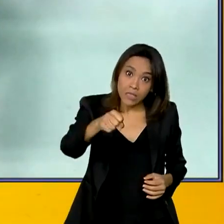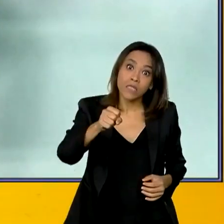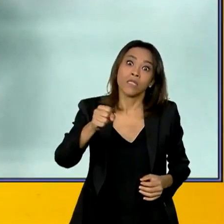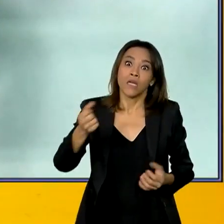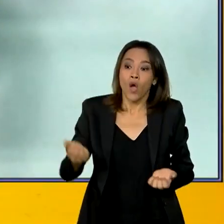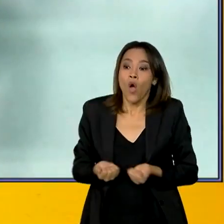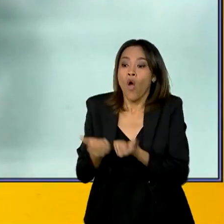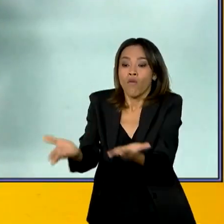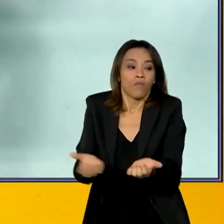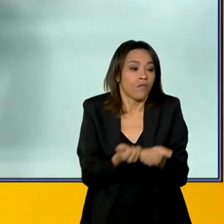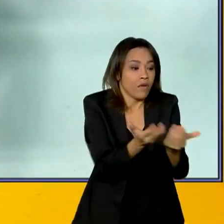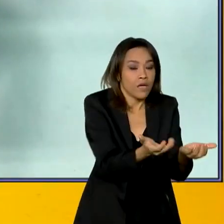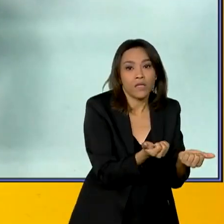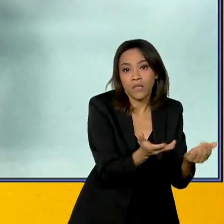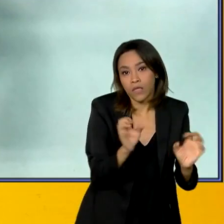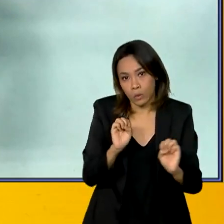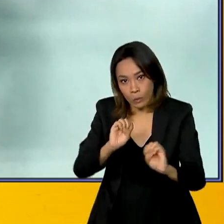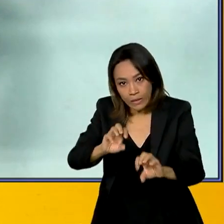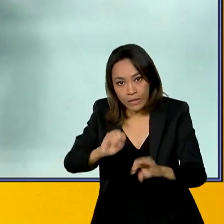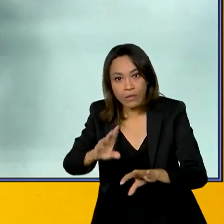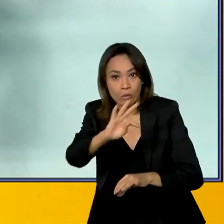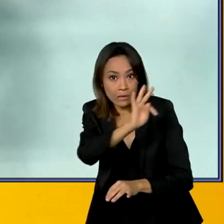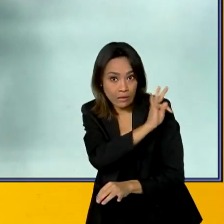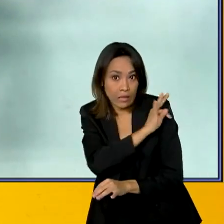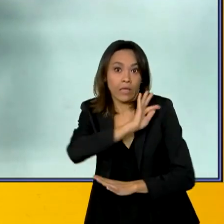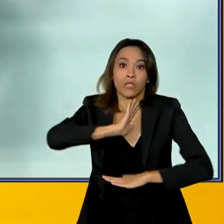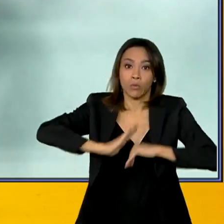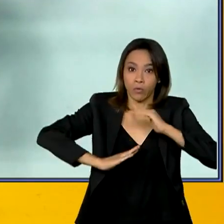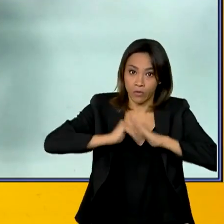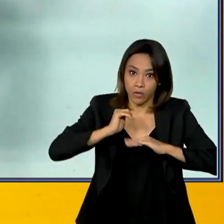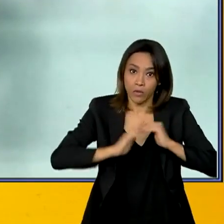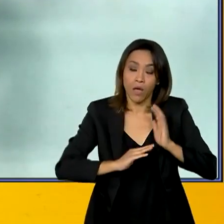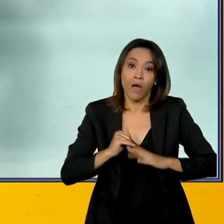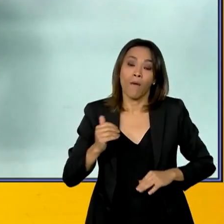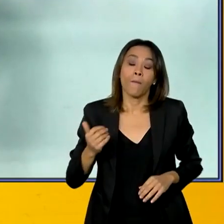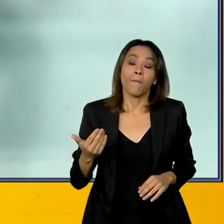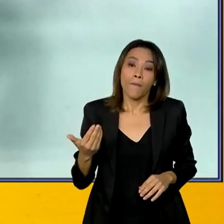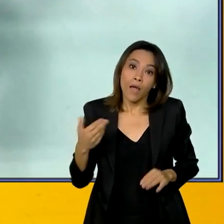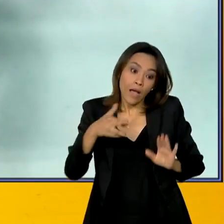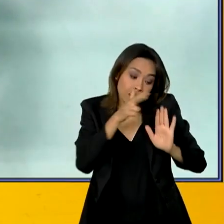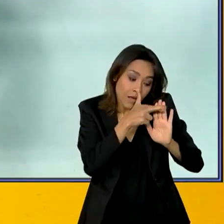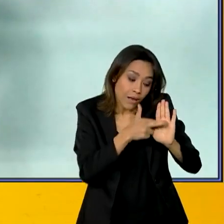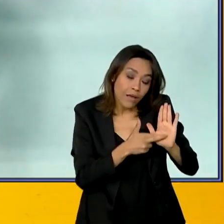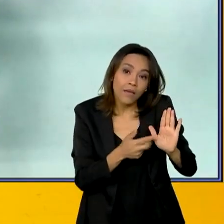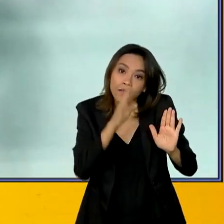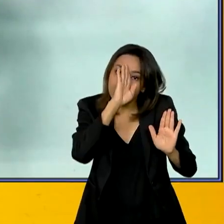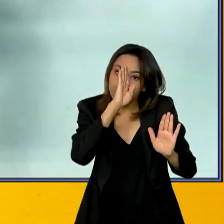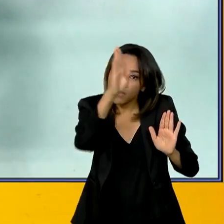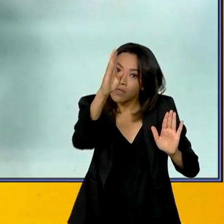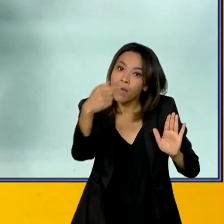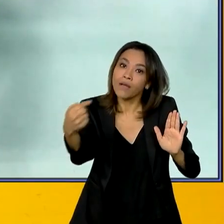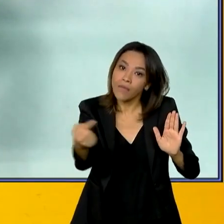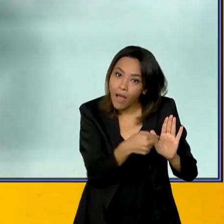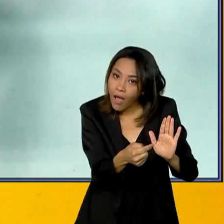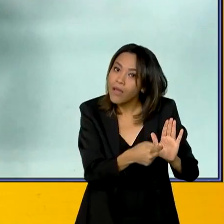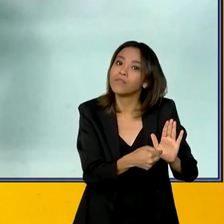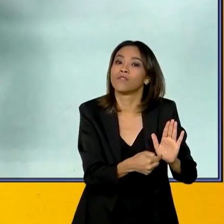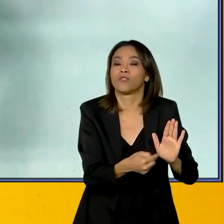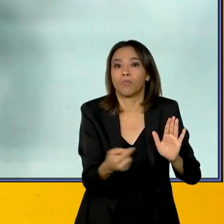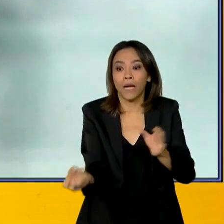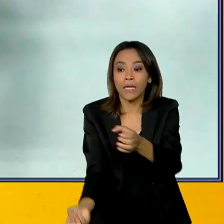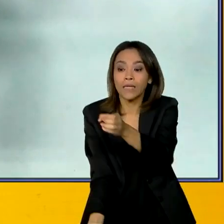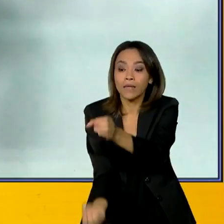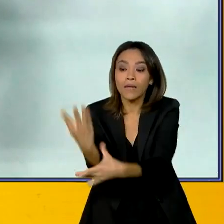da educação profissional técnica e profissionalizante, ela é um dos critérios principais para a instalação dessas unidades, ou